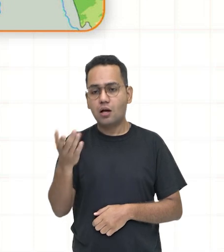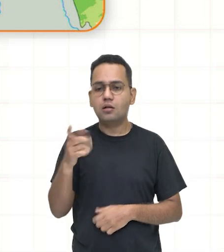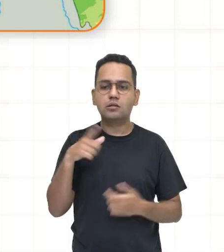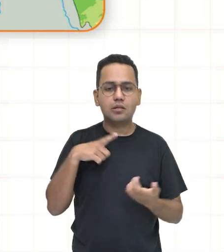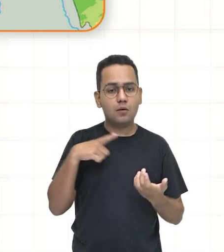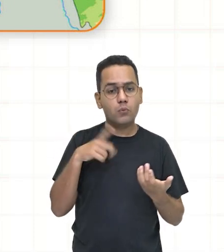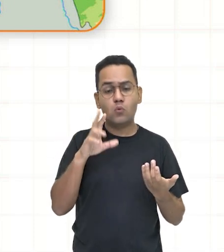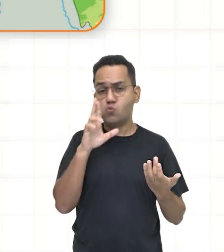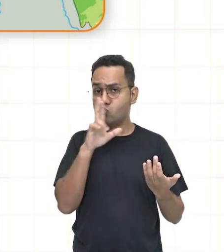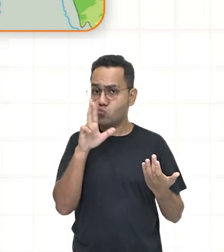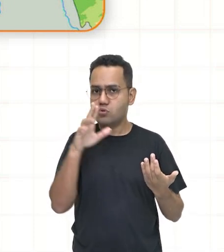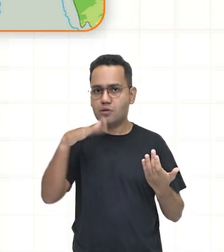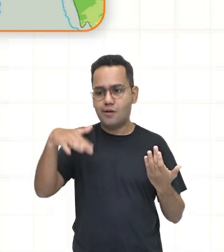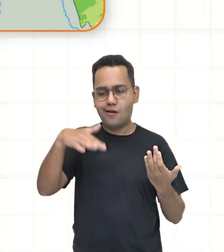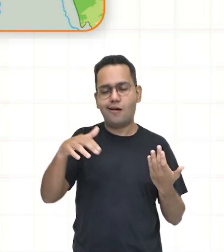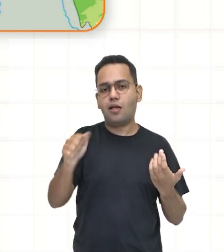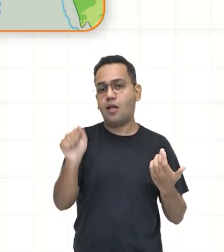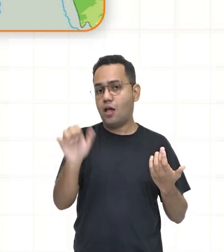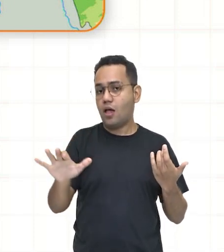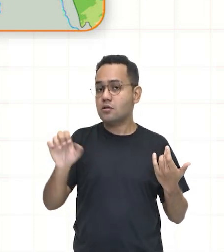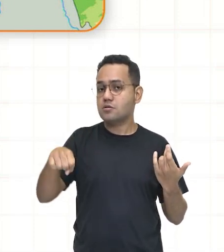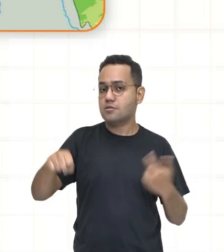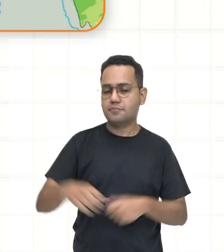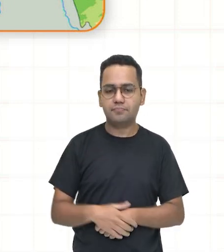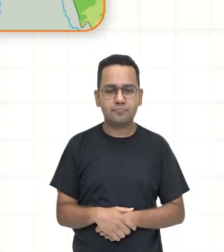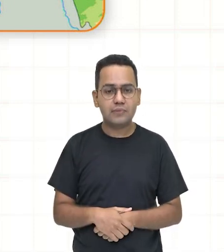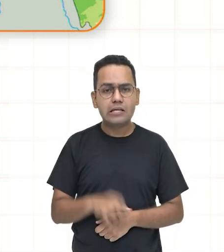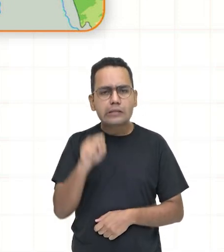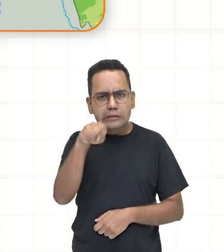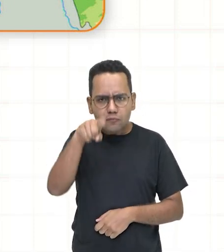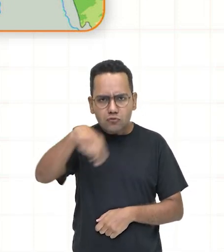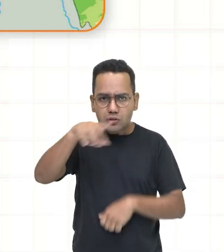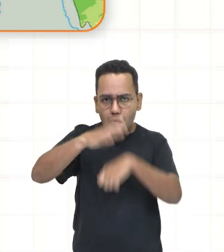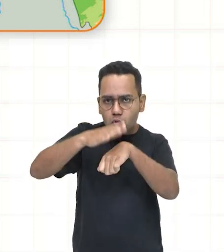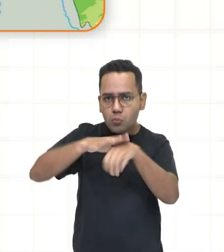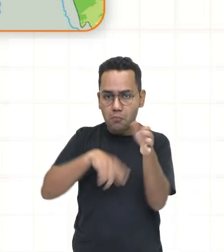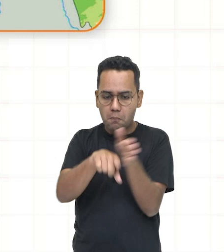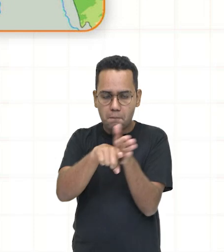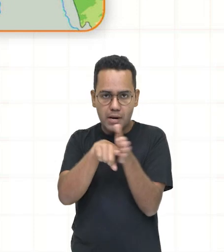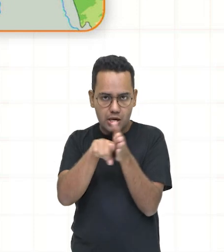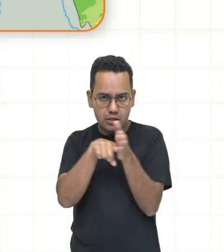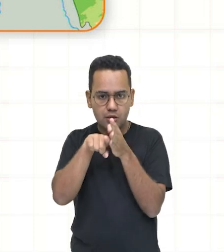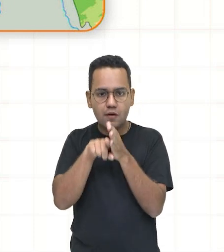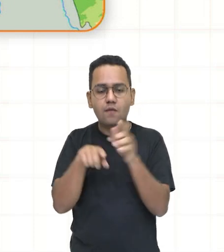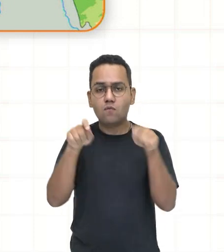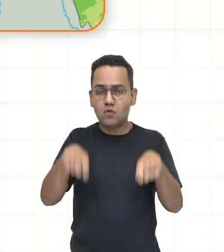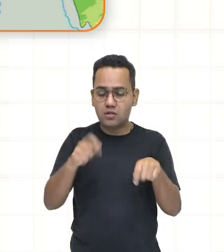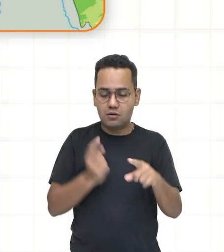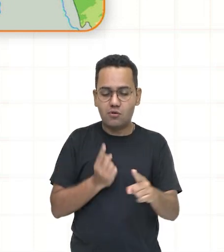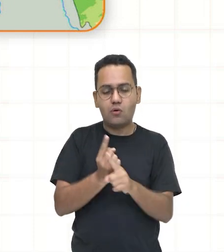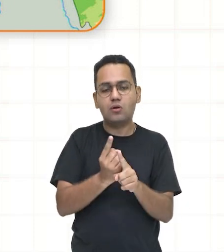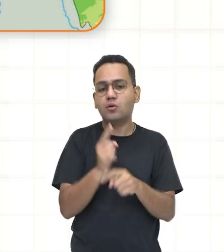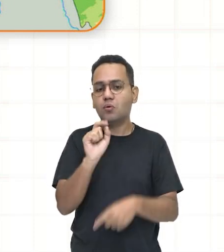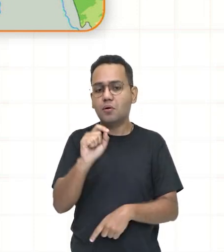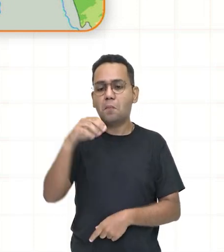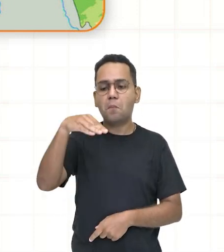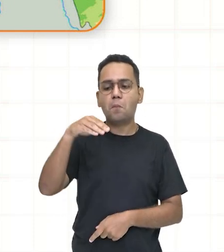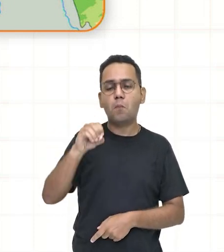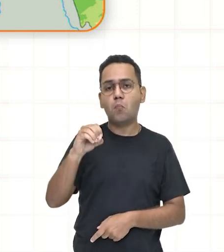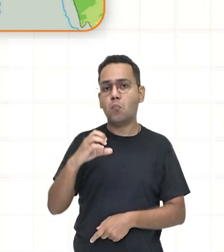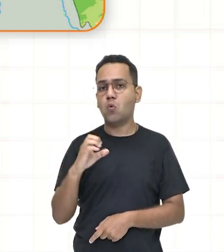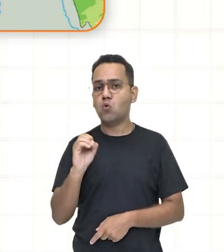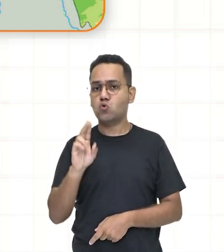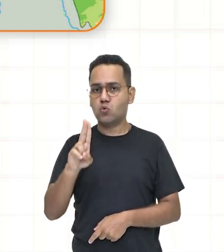lado asiático. Inclusive, pesquisem aí, vocês vão ver a localização de Moscou, que é a